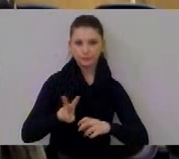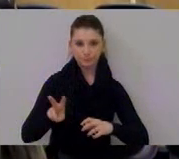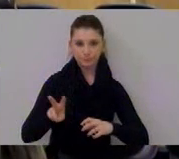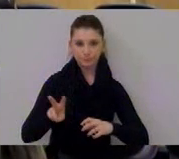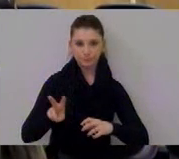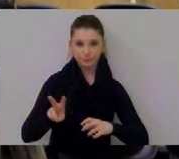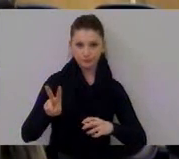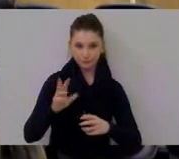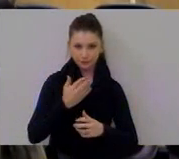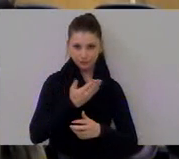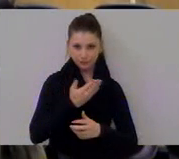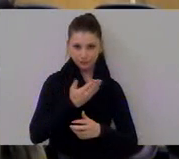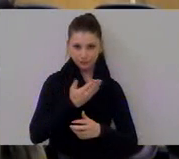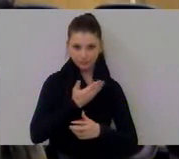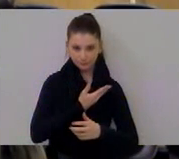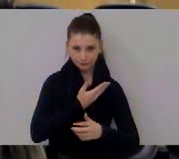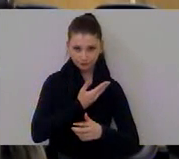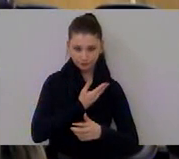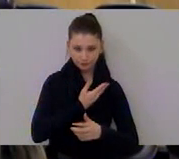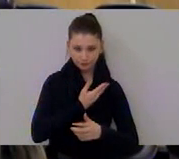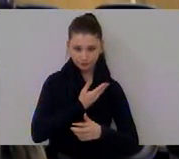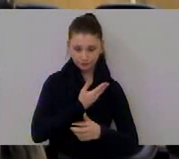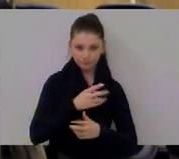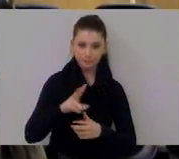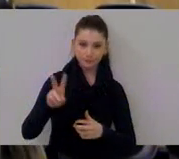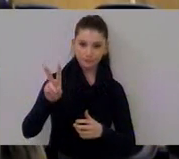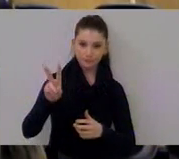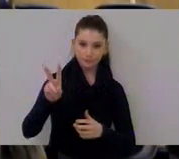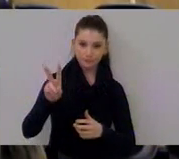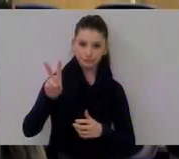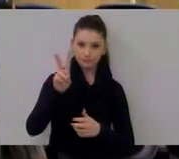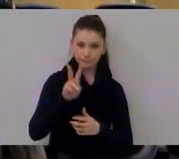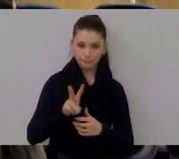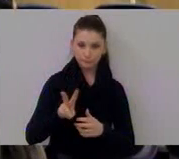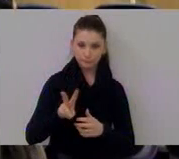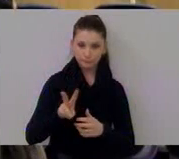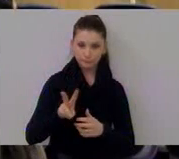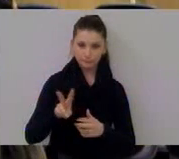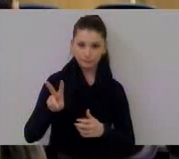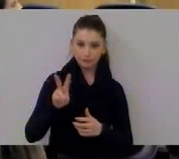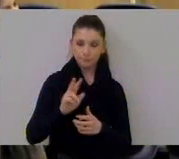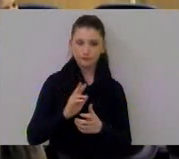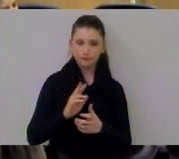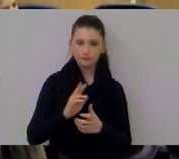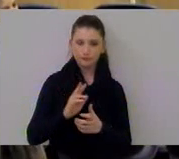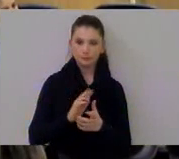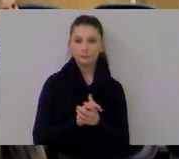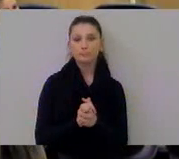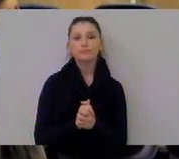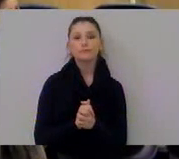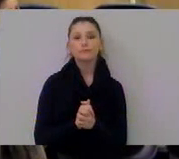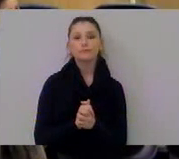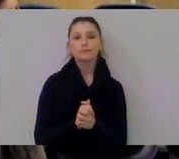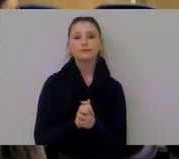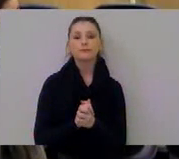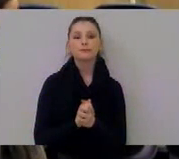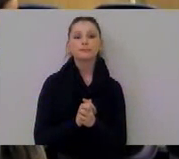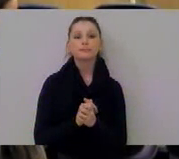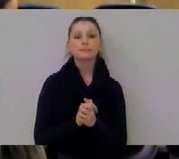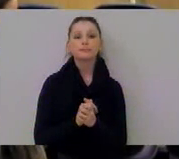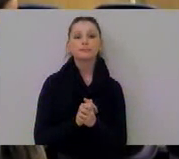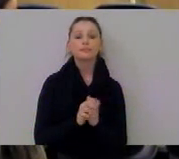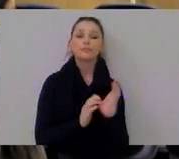amigos lá da região da Grande Próspera, ao